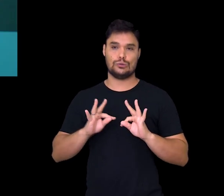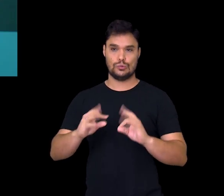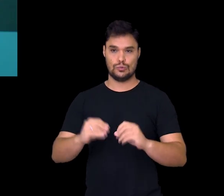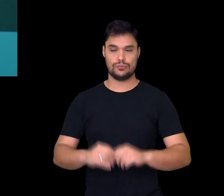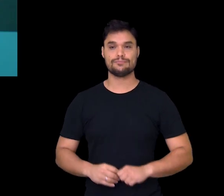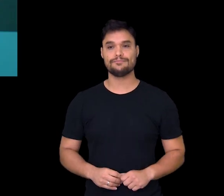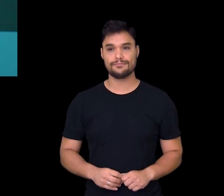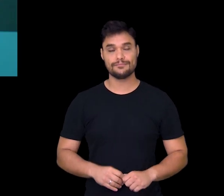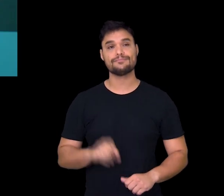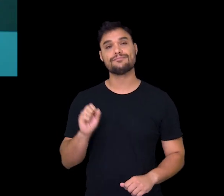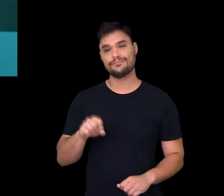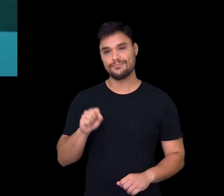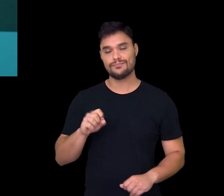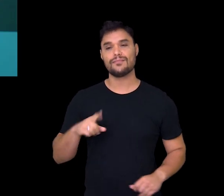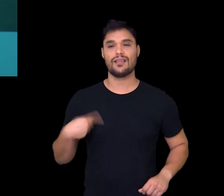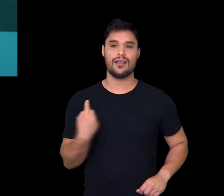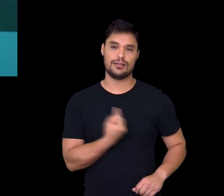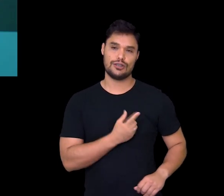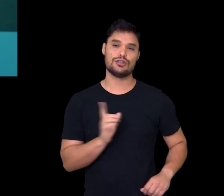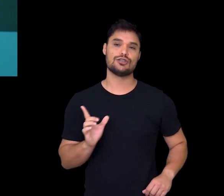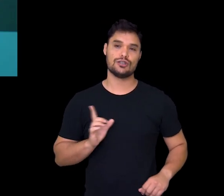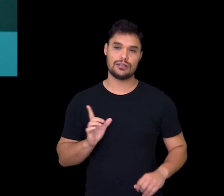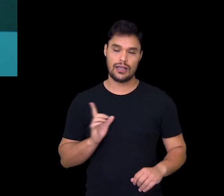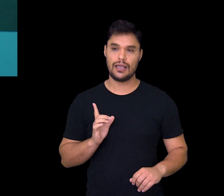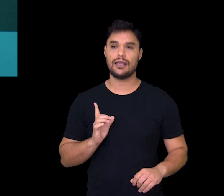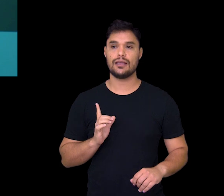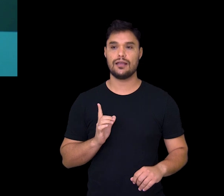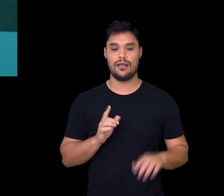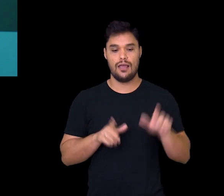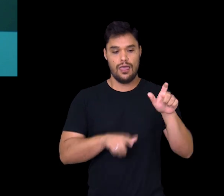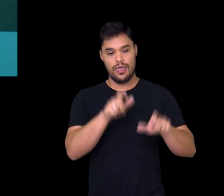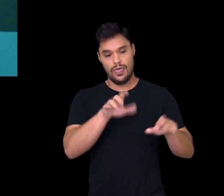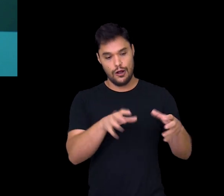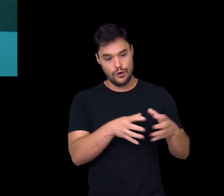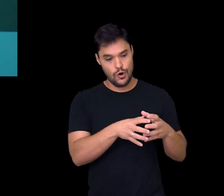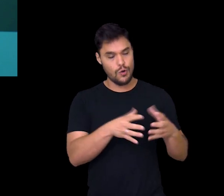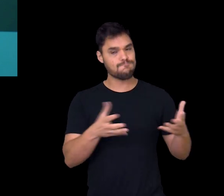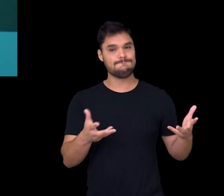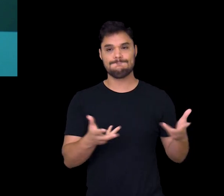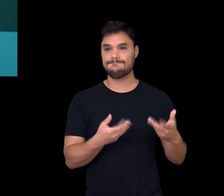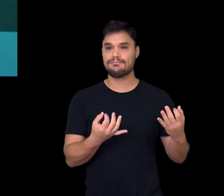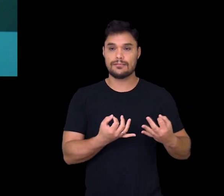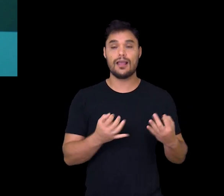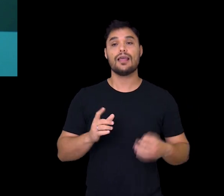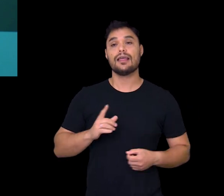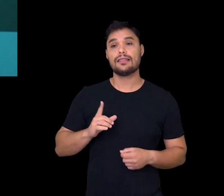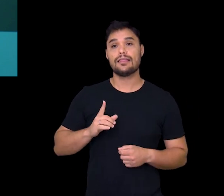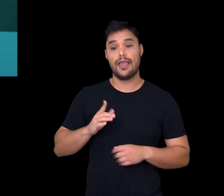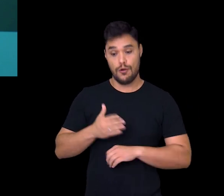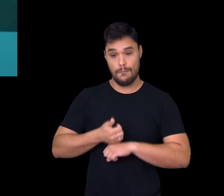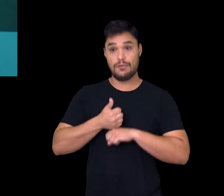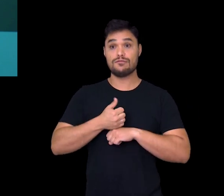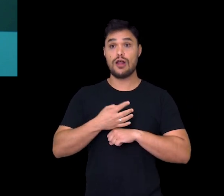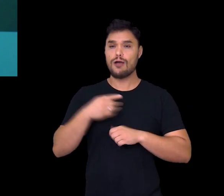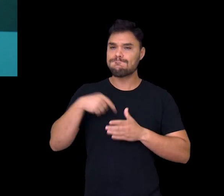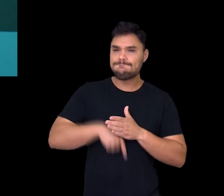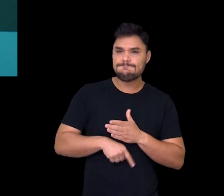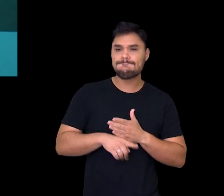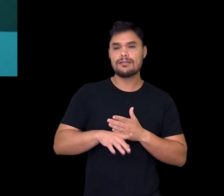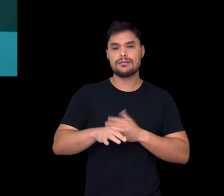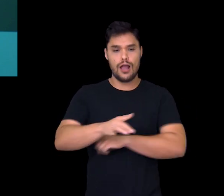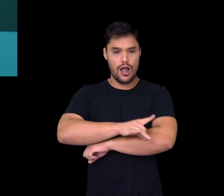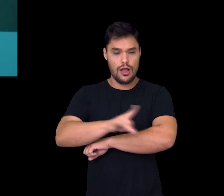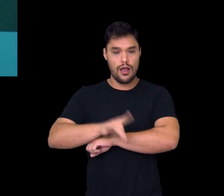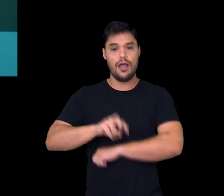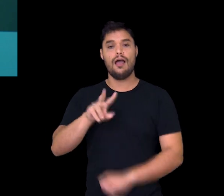temos, dentre essa equipe multitalentosa, nós temos um especialista em planejamento urbano, chama Valério de